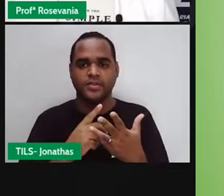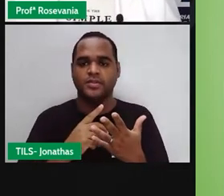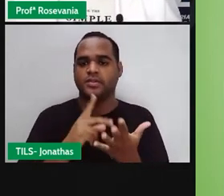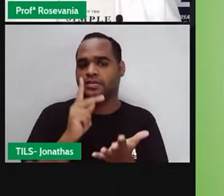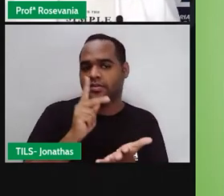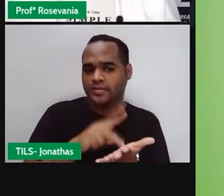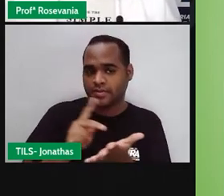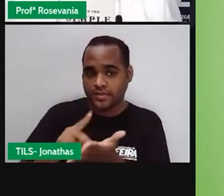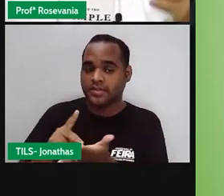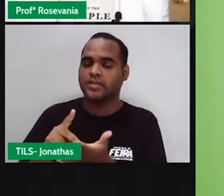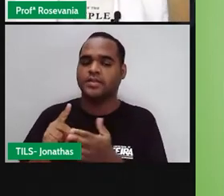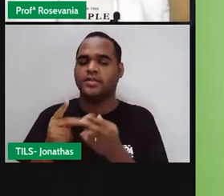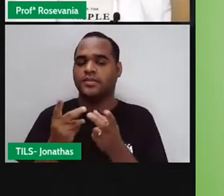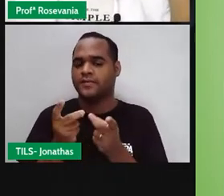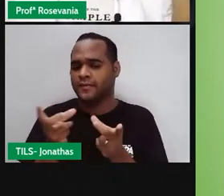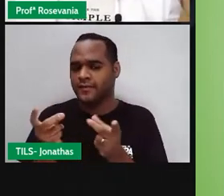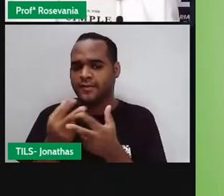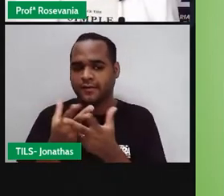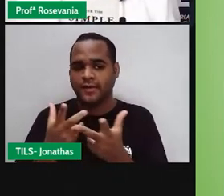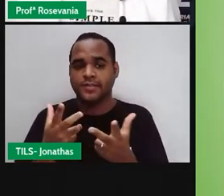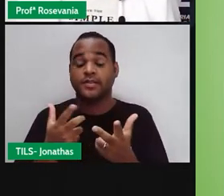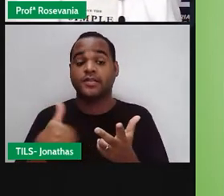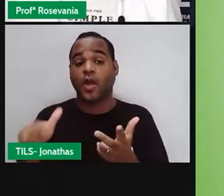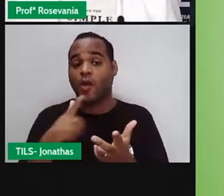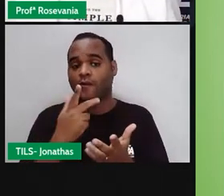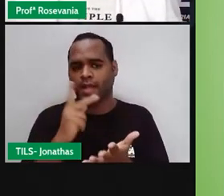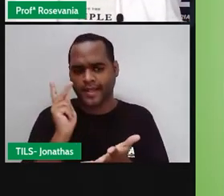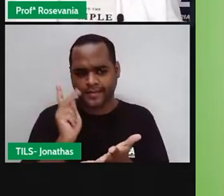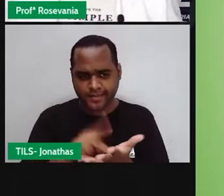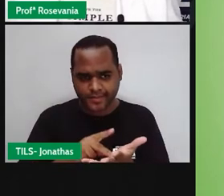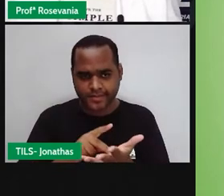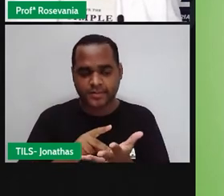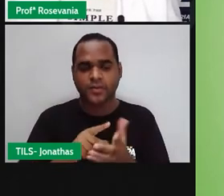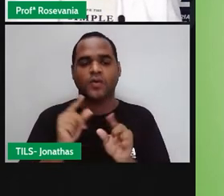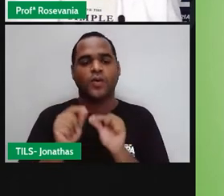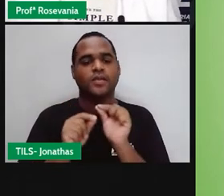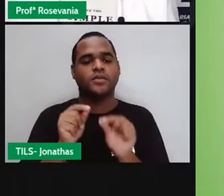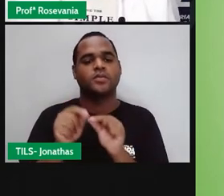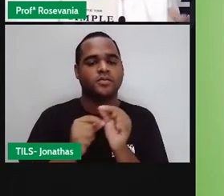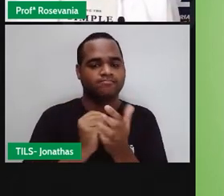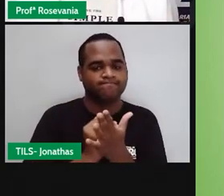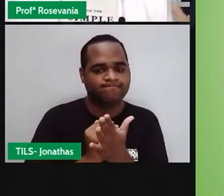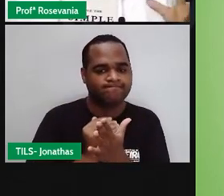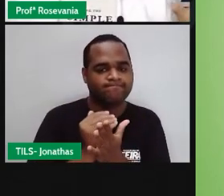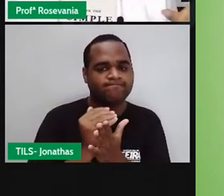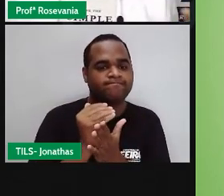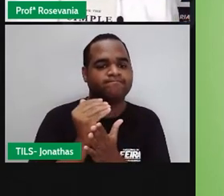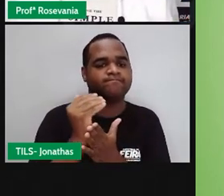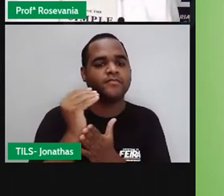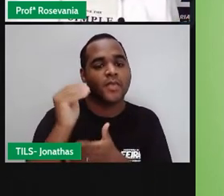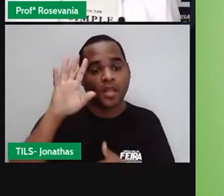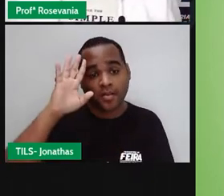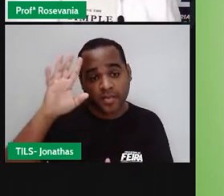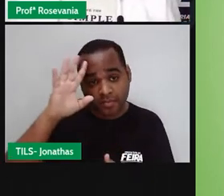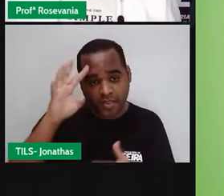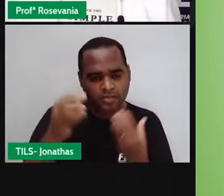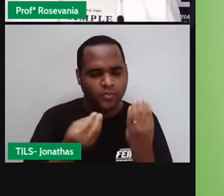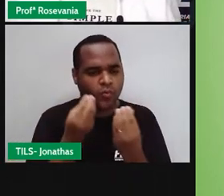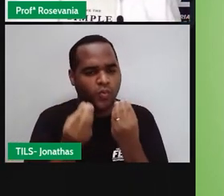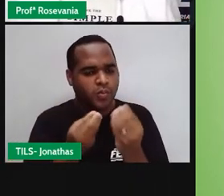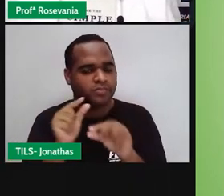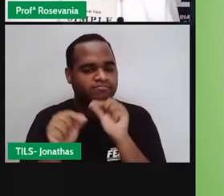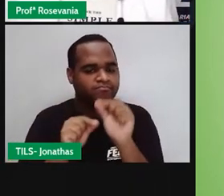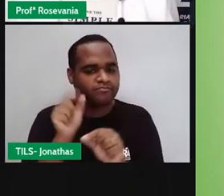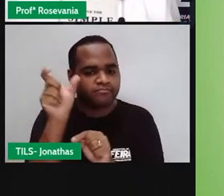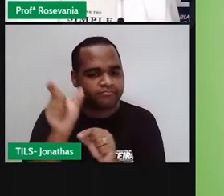produto. Então, na realidade, a gente começou a ter esse, a pensar nessa questão, né,